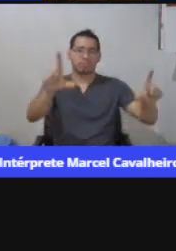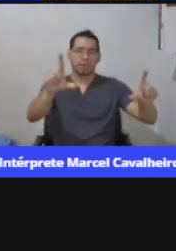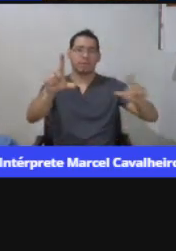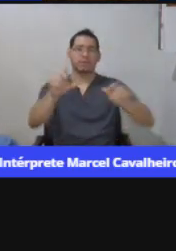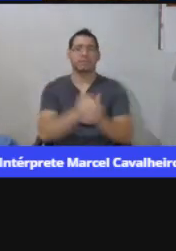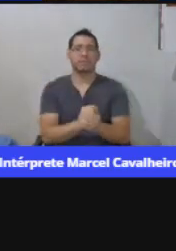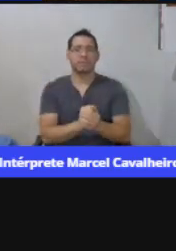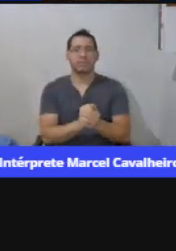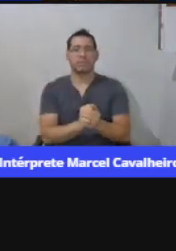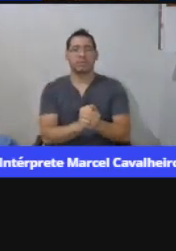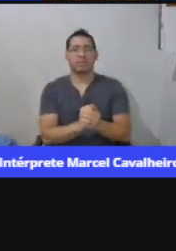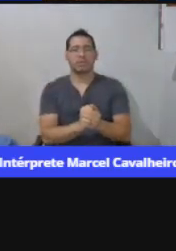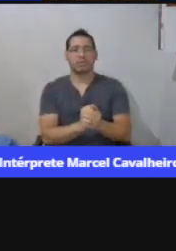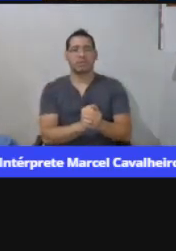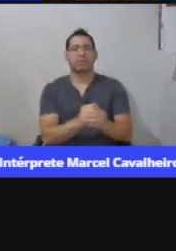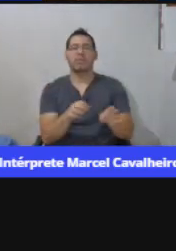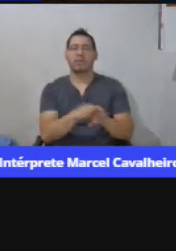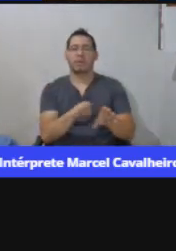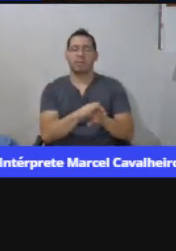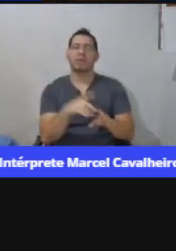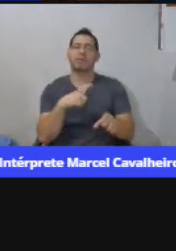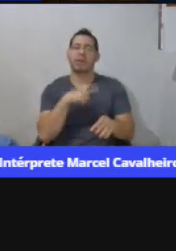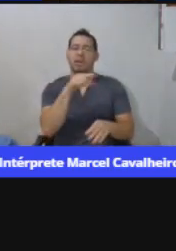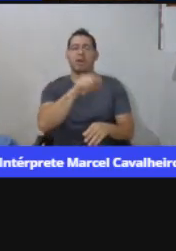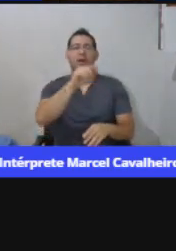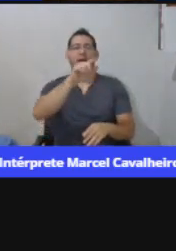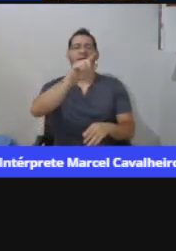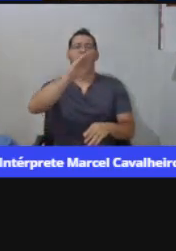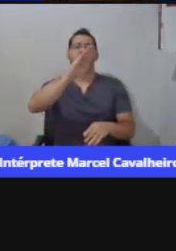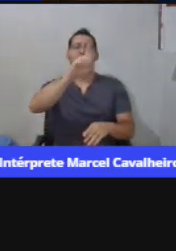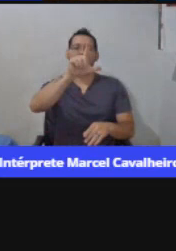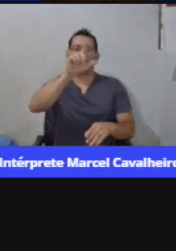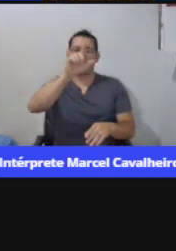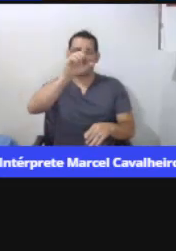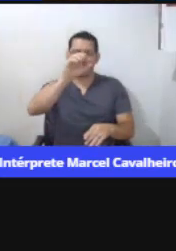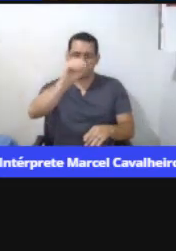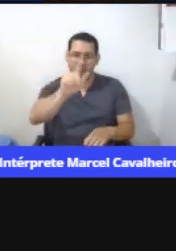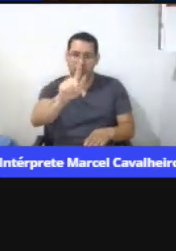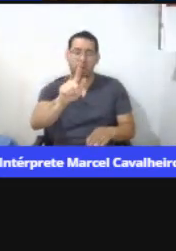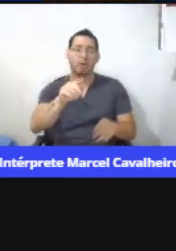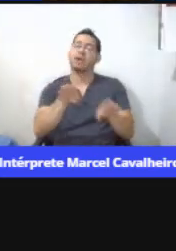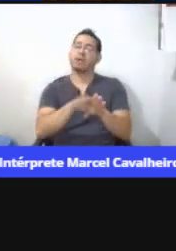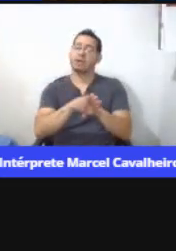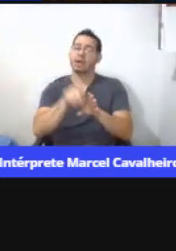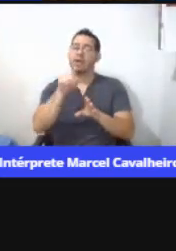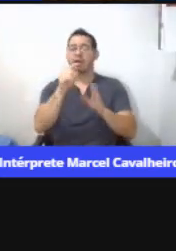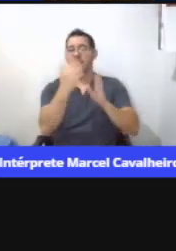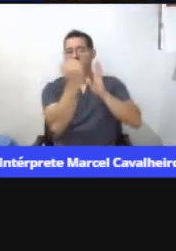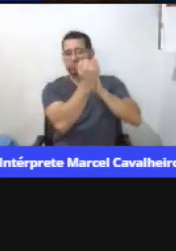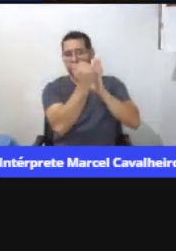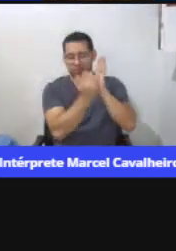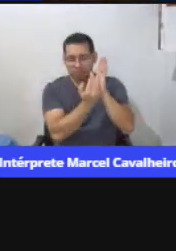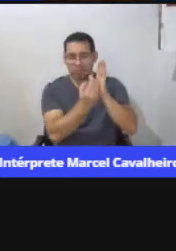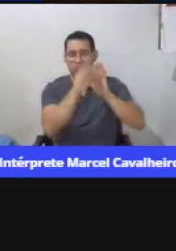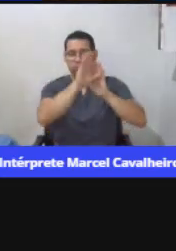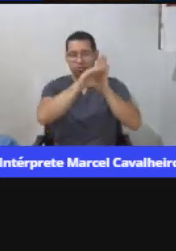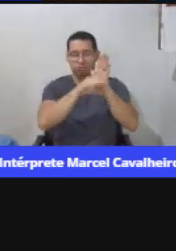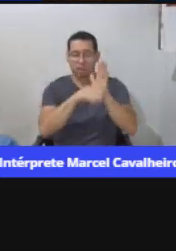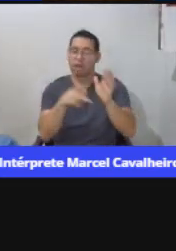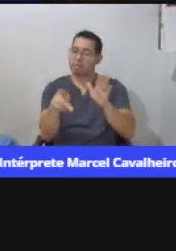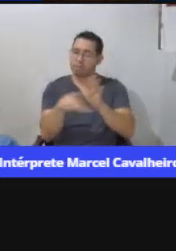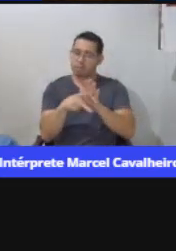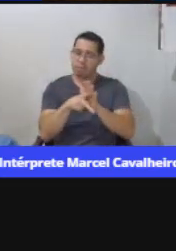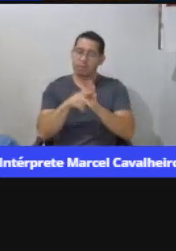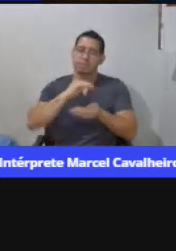o blog da GFEM, onde nós temos o referencial curricular da rede, que está na